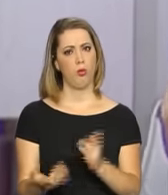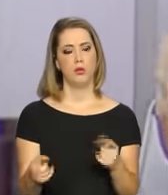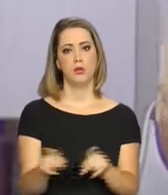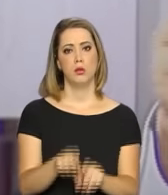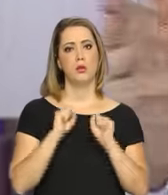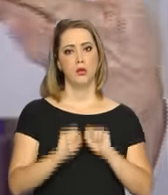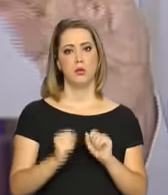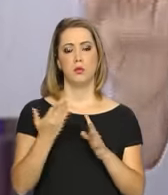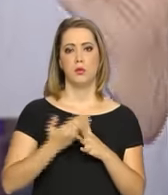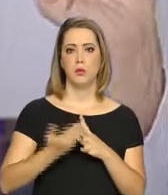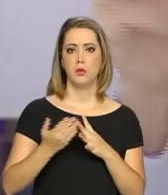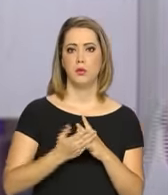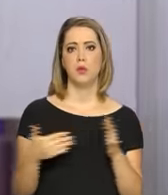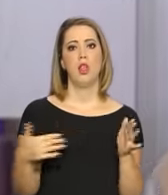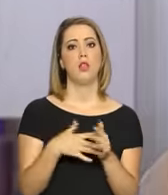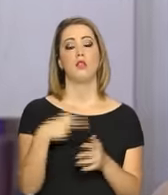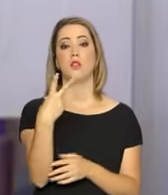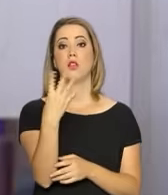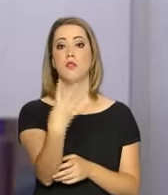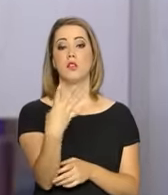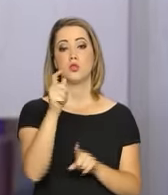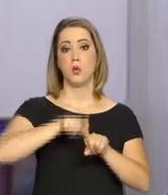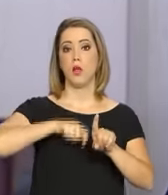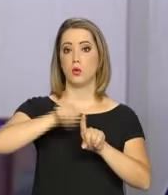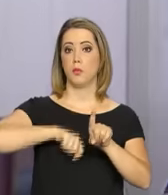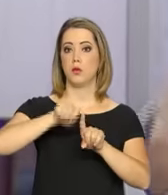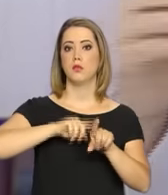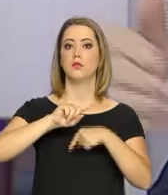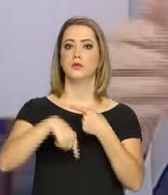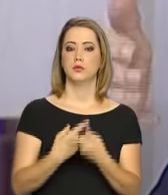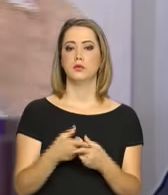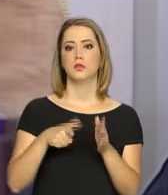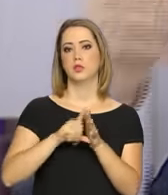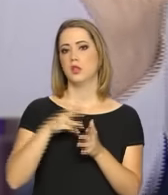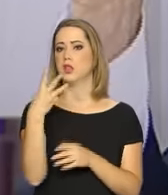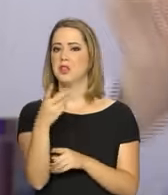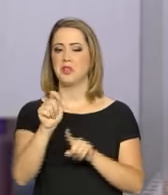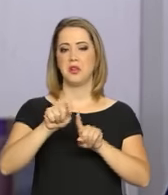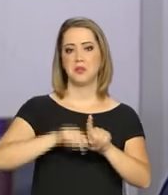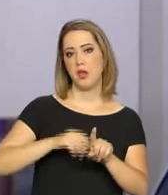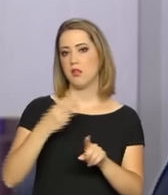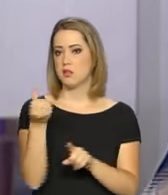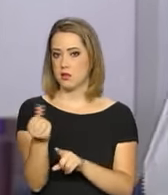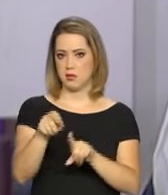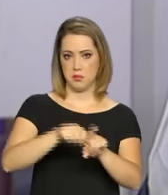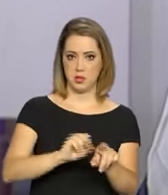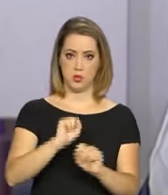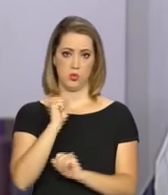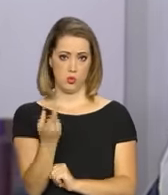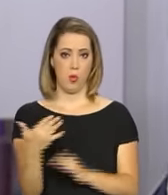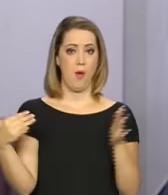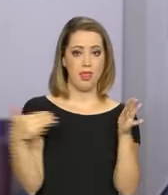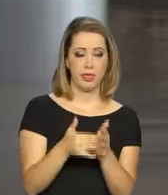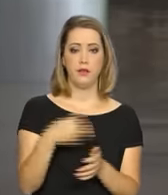que podem ser parcel até 24 meses mas também em prazos anteriores né 3 meses 6 meses etc ou até